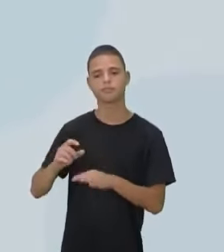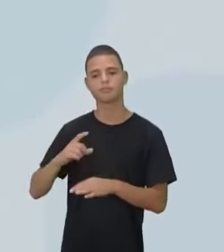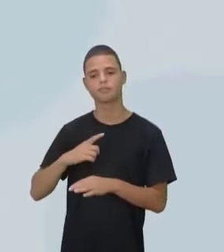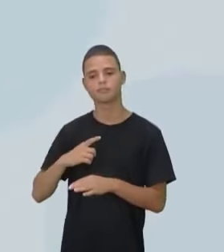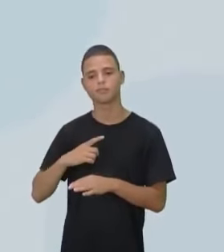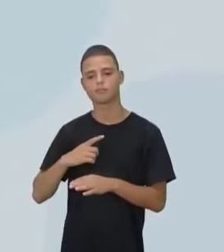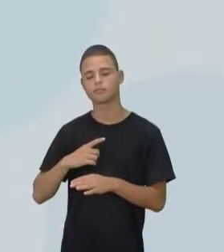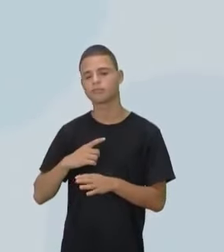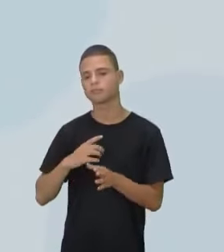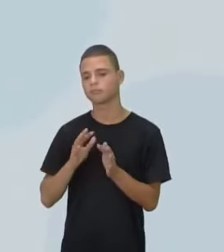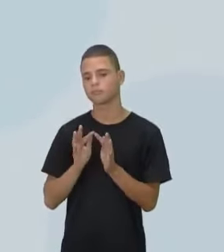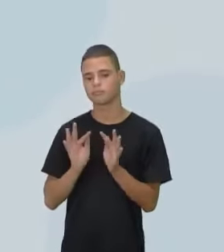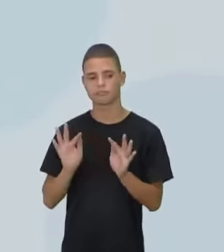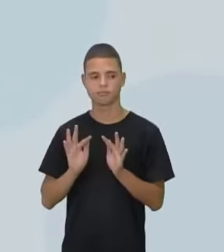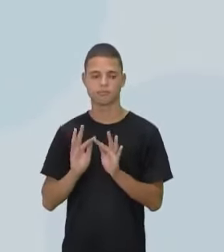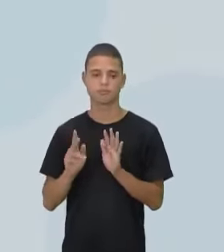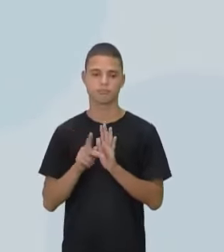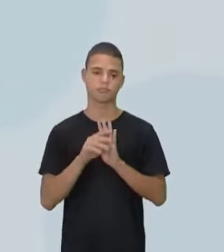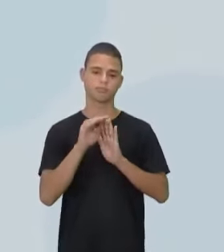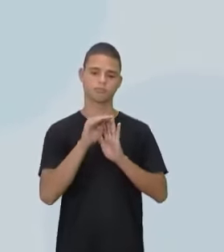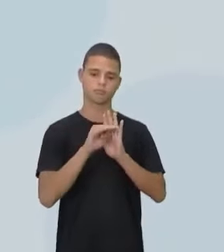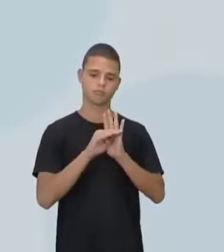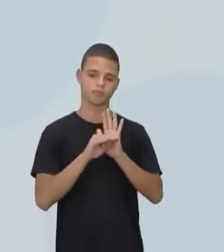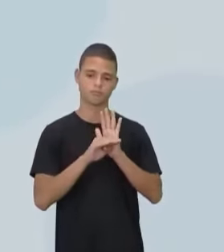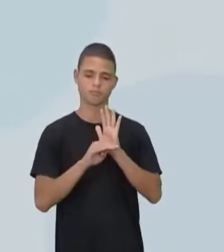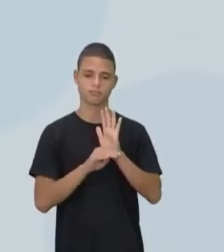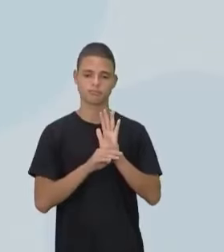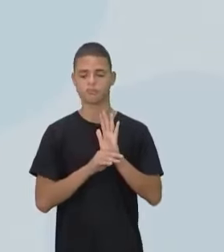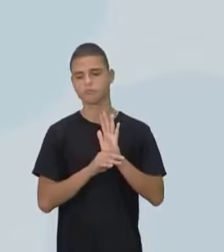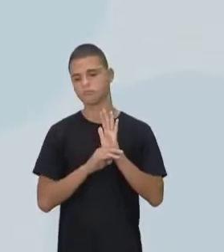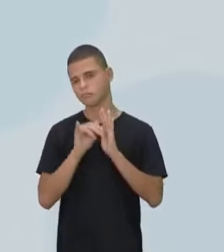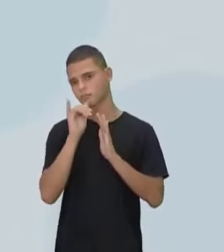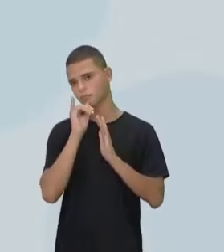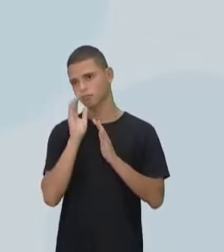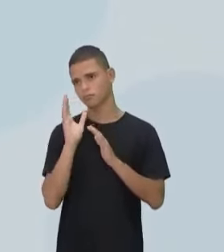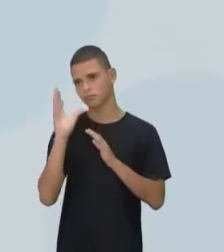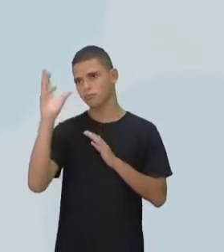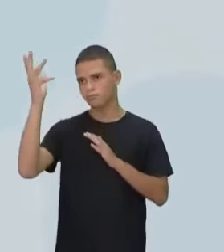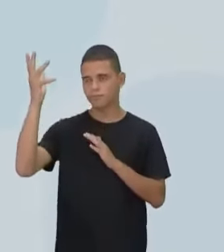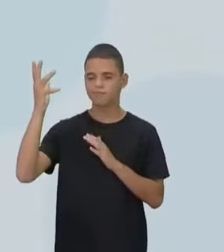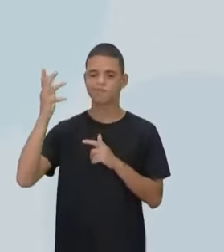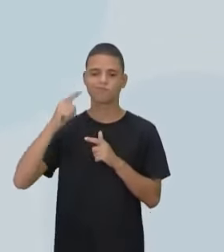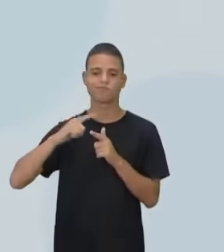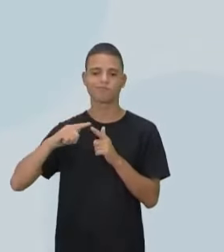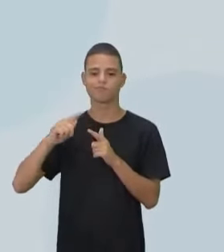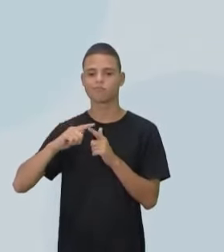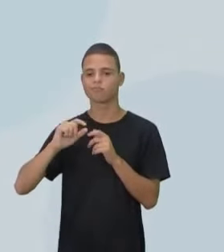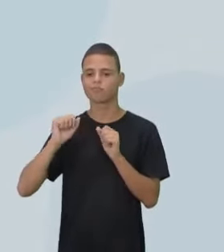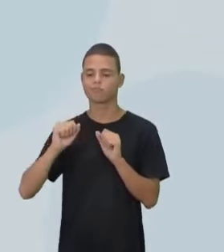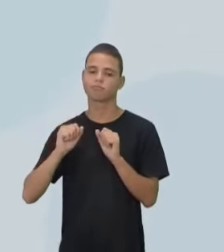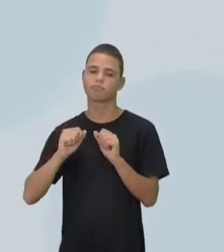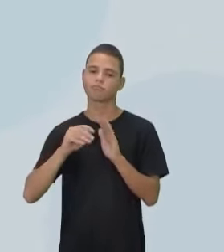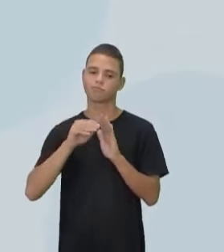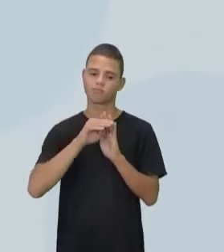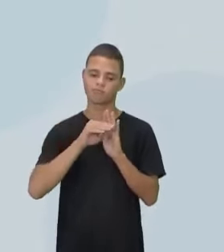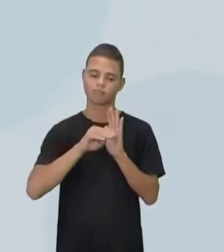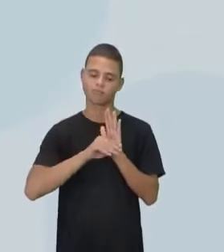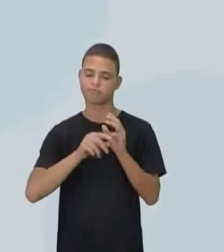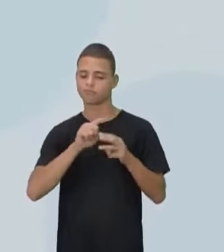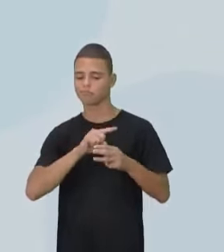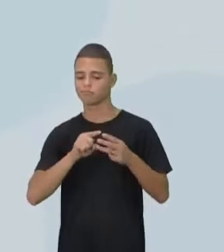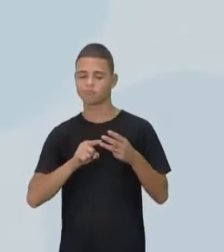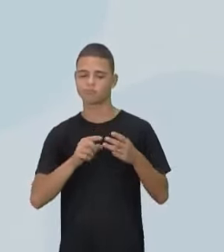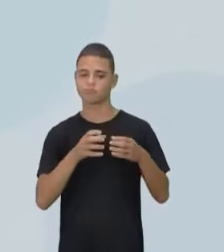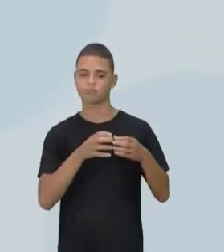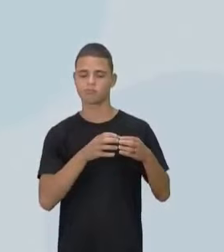aqui uma síntese dessa classificação. Então, quando eu falo de desastre, eu posso ter divididos em 3 grandes